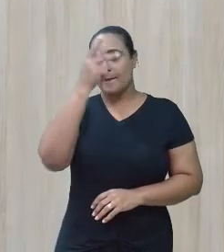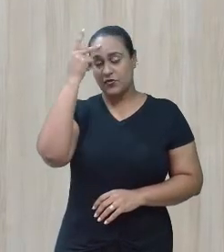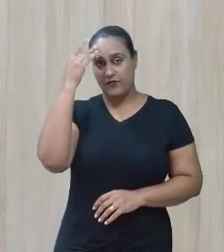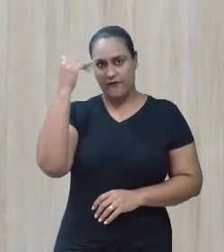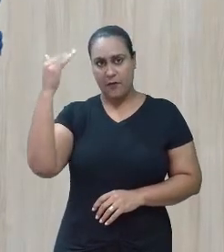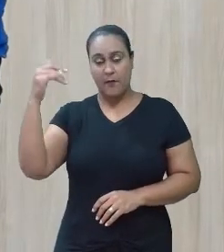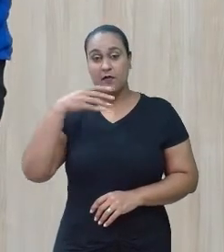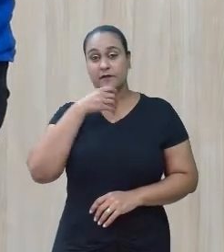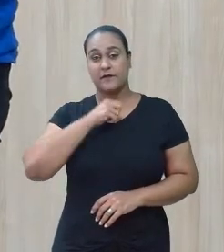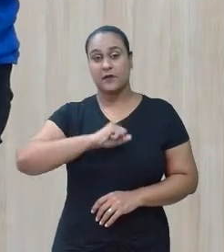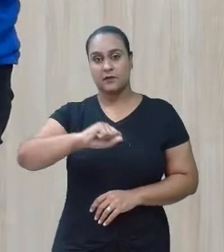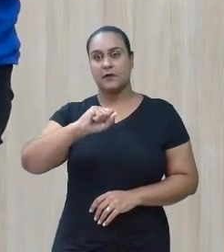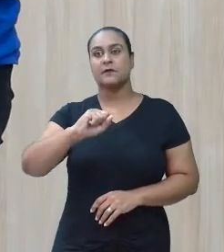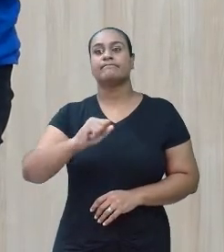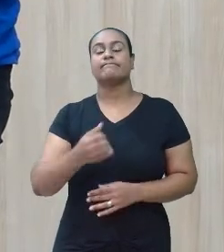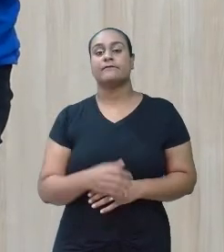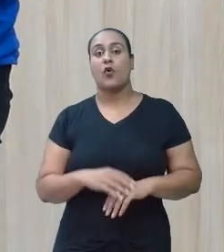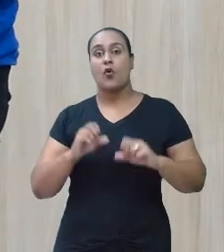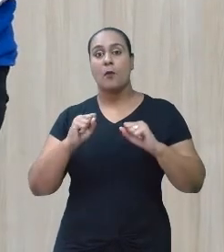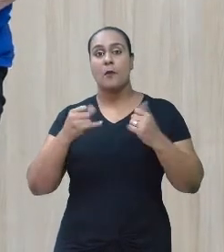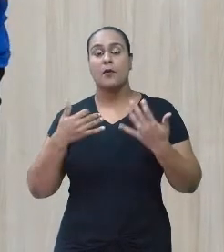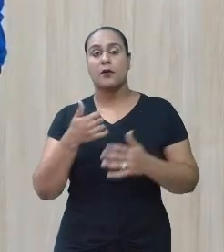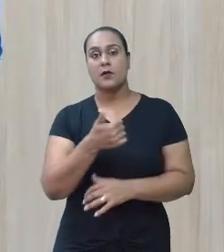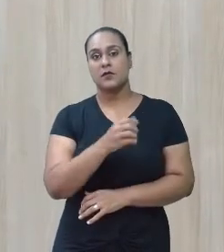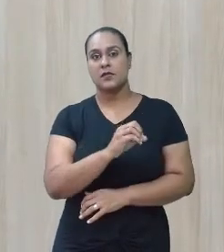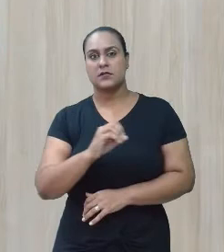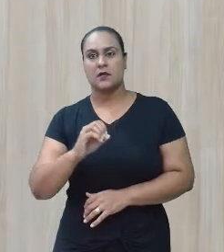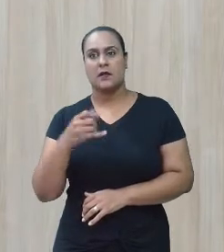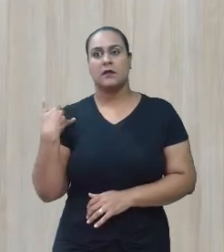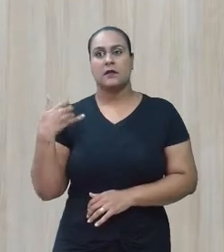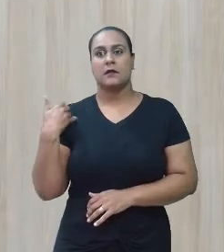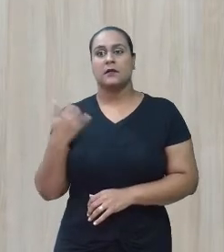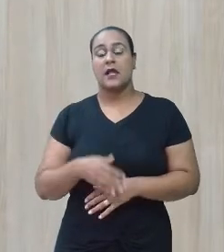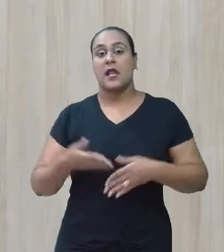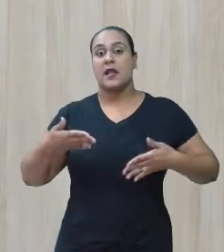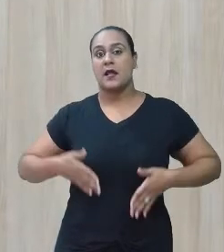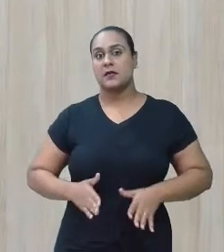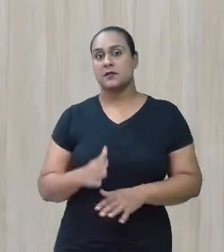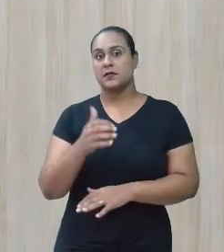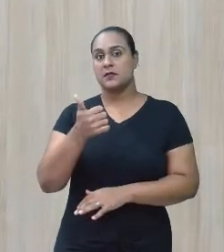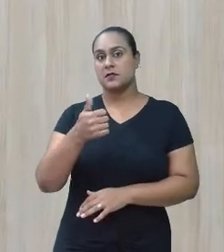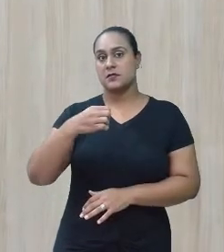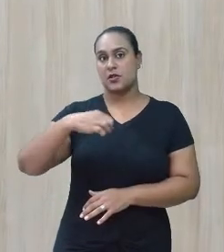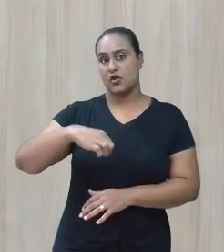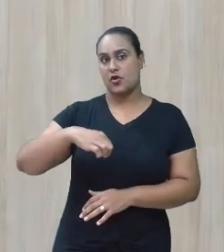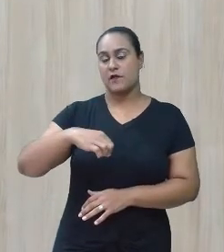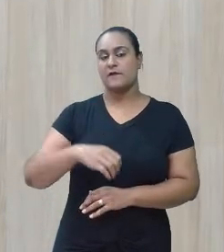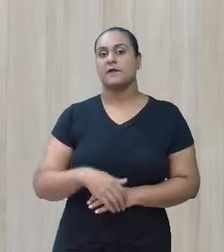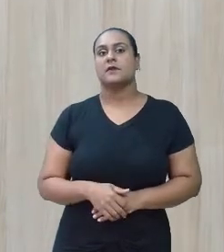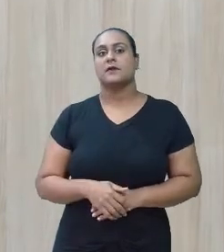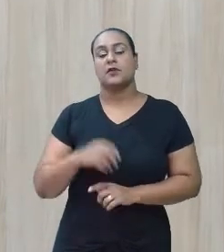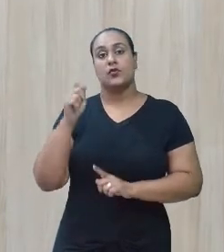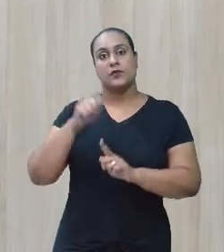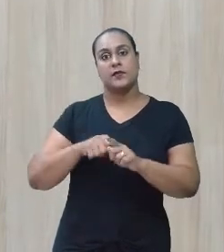Estamos comemorando o centenário de Paulo Freire. Ele nasceu no dia 19 de setembro de